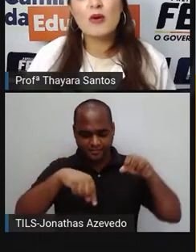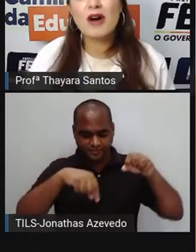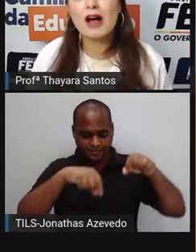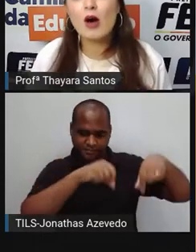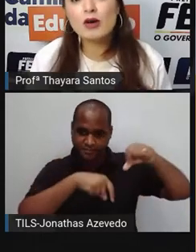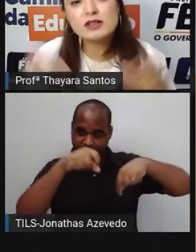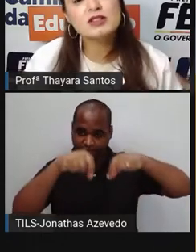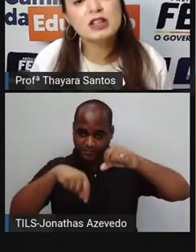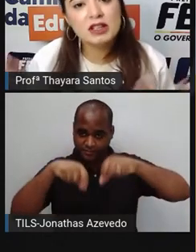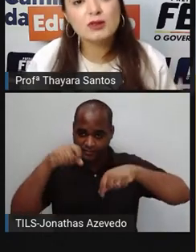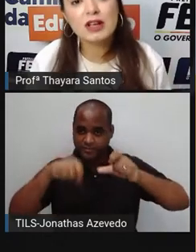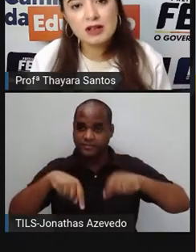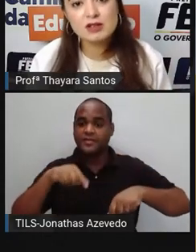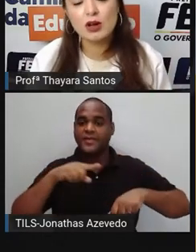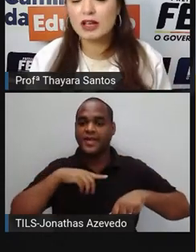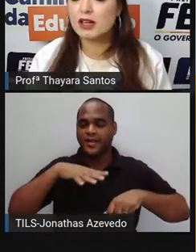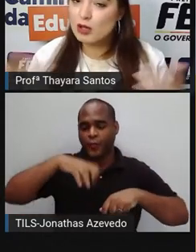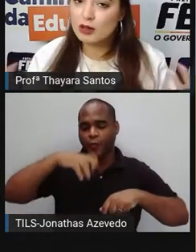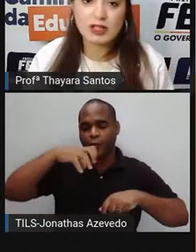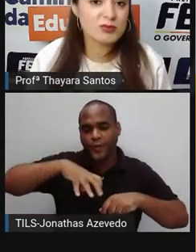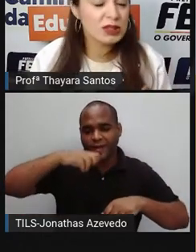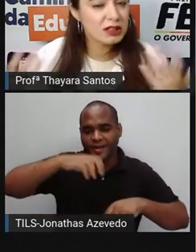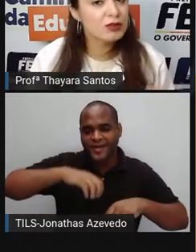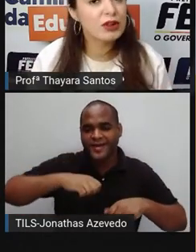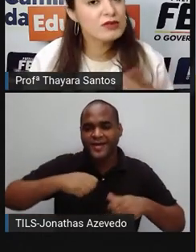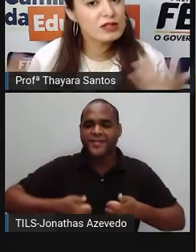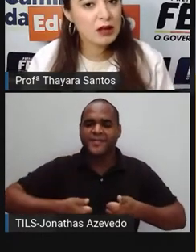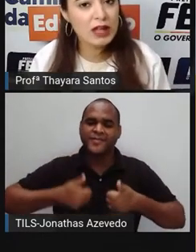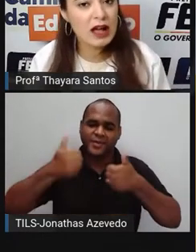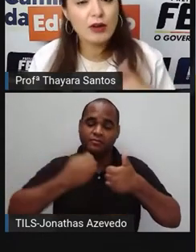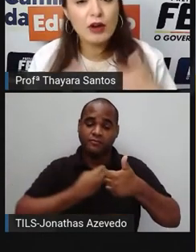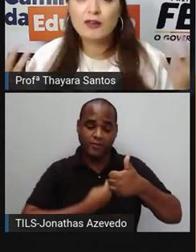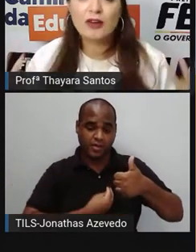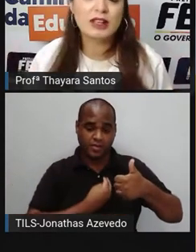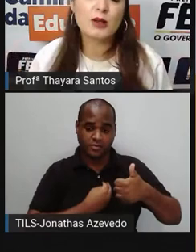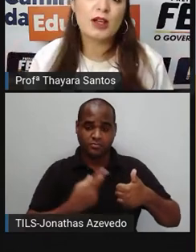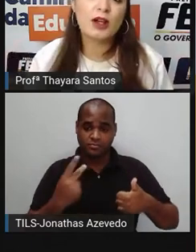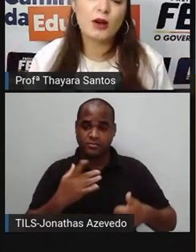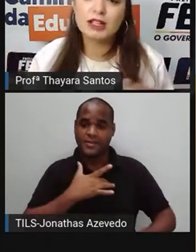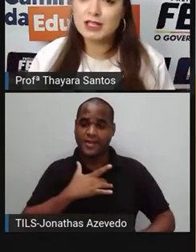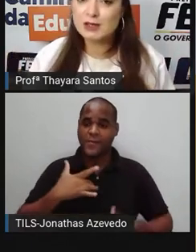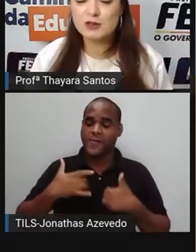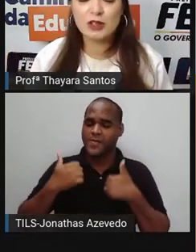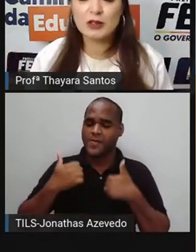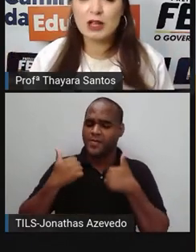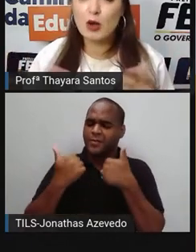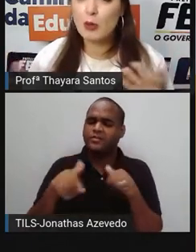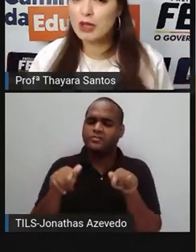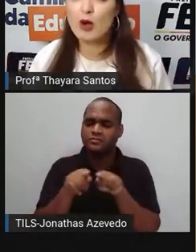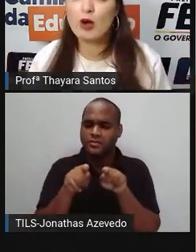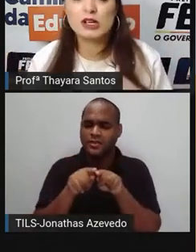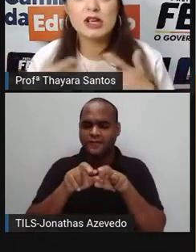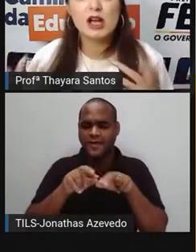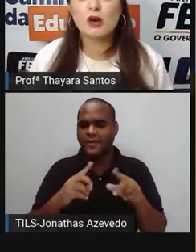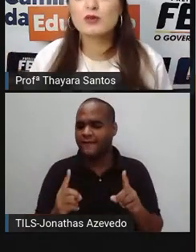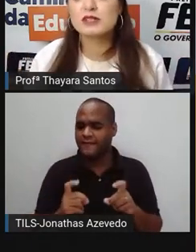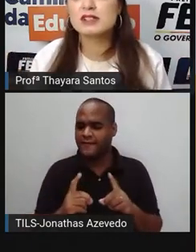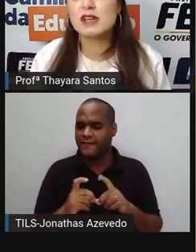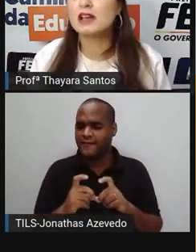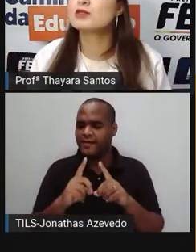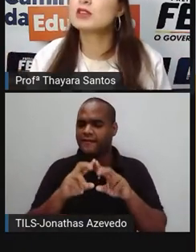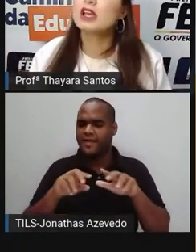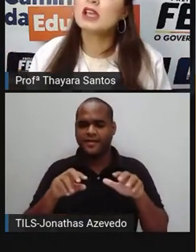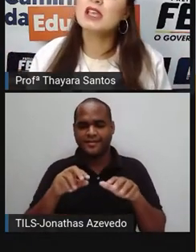então oxigenando aquele solo aquele sol está se mantendo vivo saudável vai ter organismos vivendo ali como minhocas